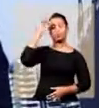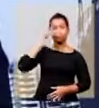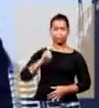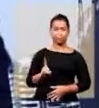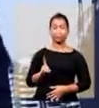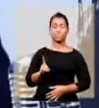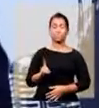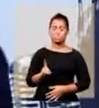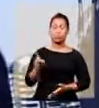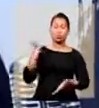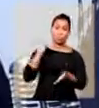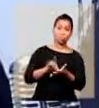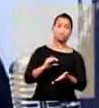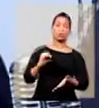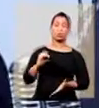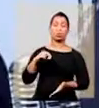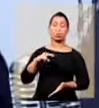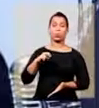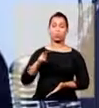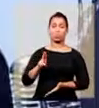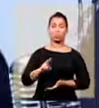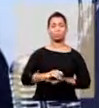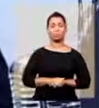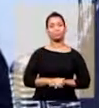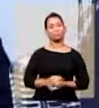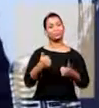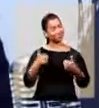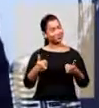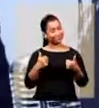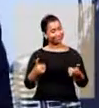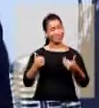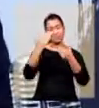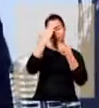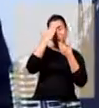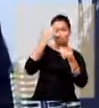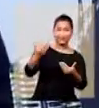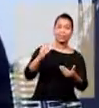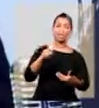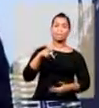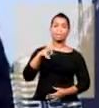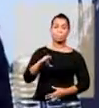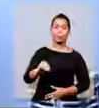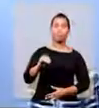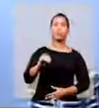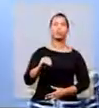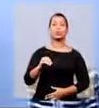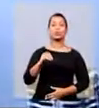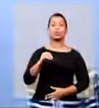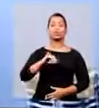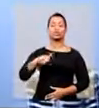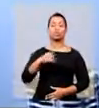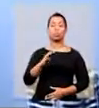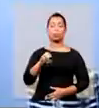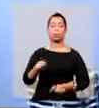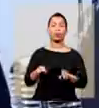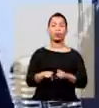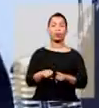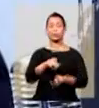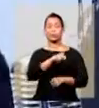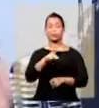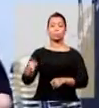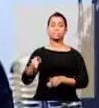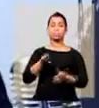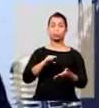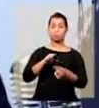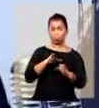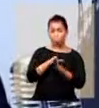gente. Muito obrigado, Paulo César dos Santos Jatobá, presidente do Conselho Municipal da Pessoa com Deficiência e do Clube